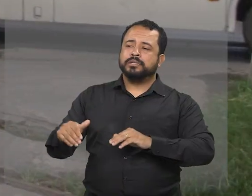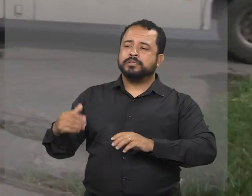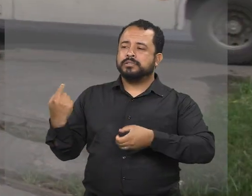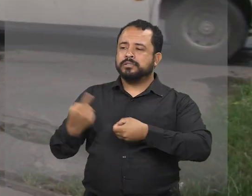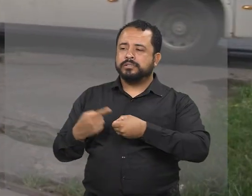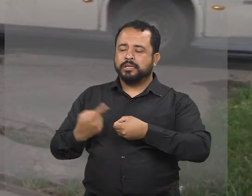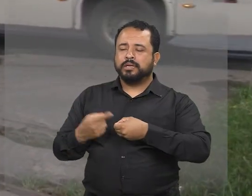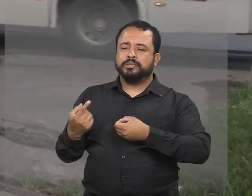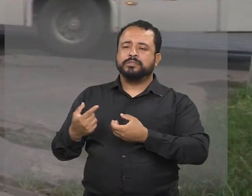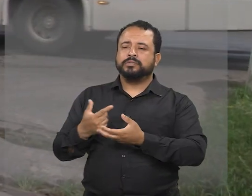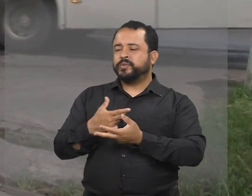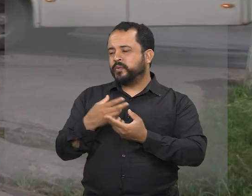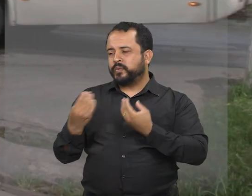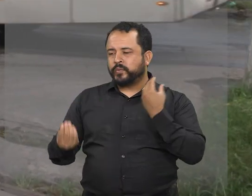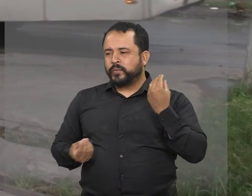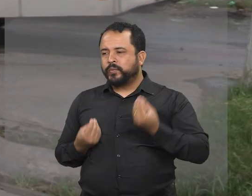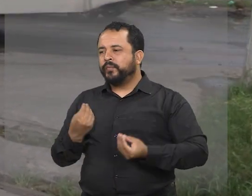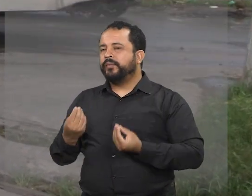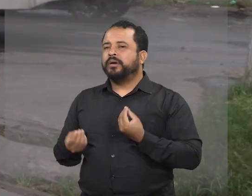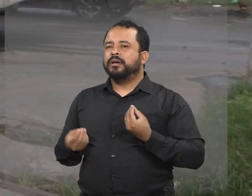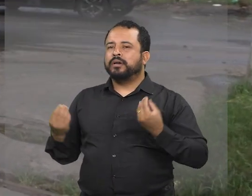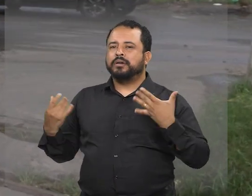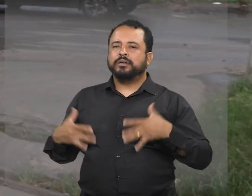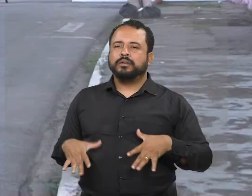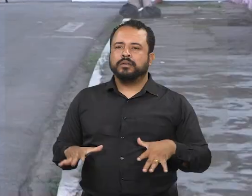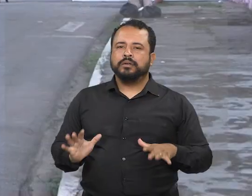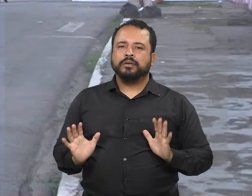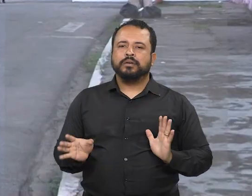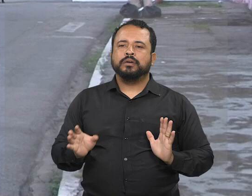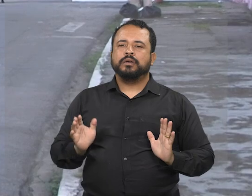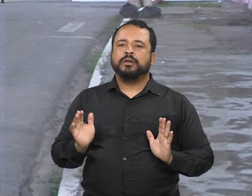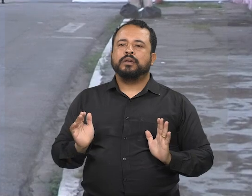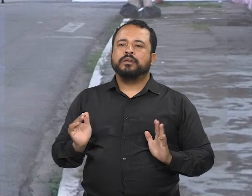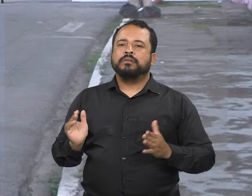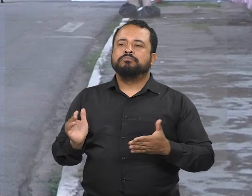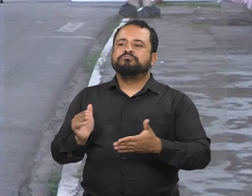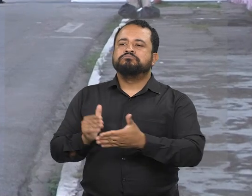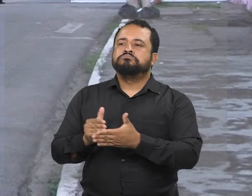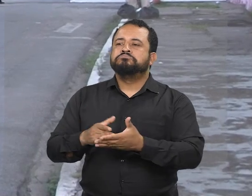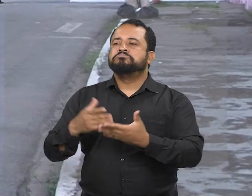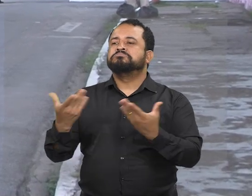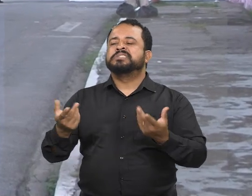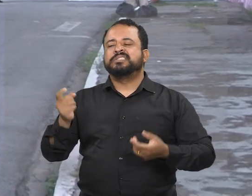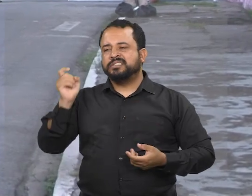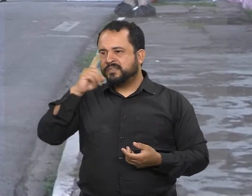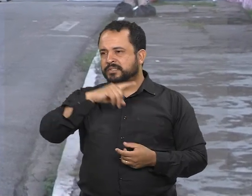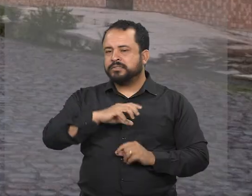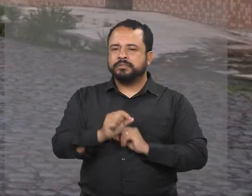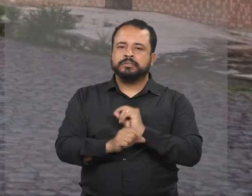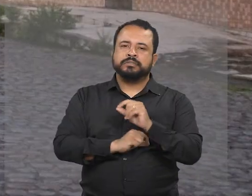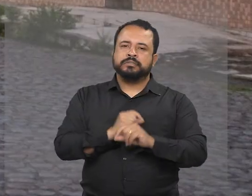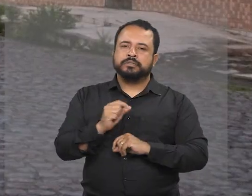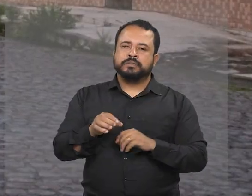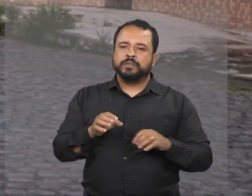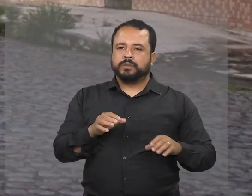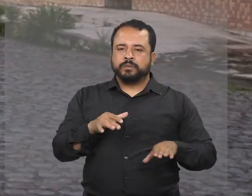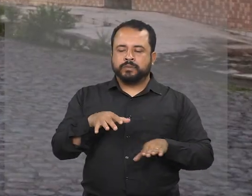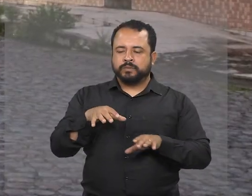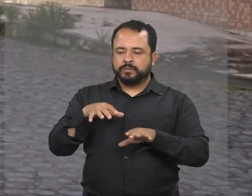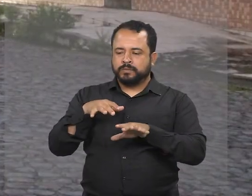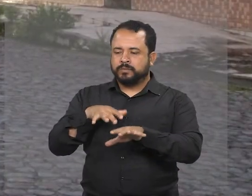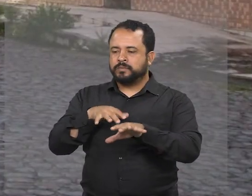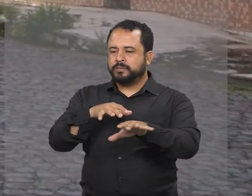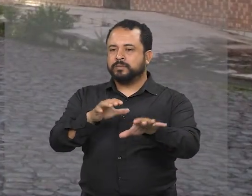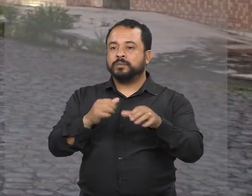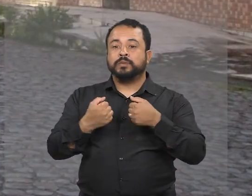cidade perdeu uma de suas artérias mais importantes. Chegar aonde se precisa ir passou a demorar mais, cada trajeto